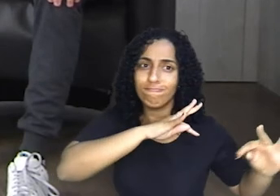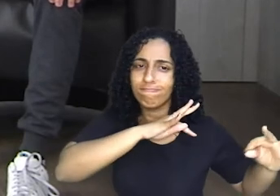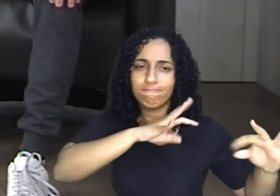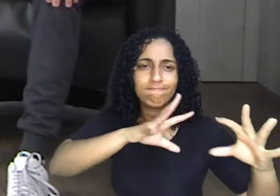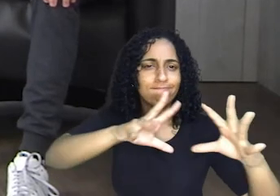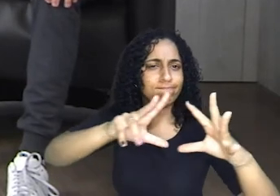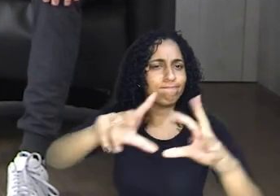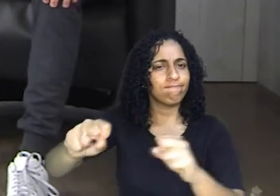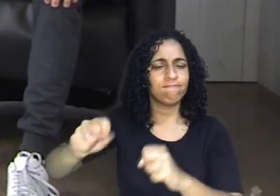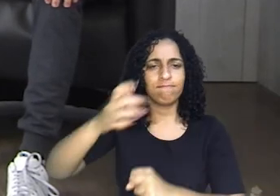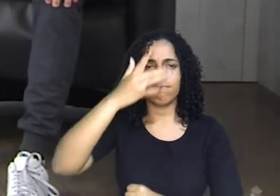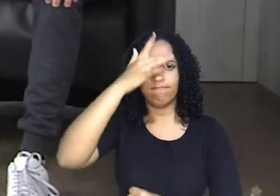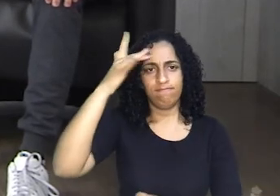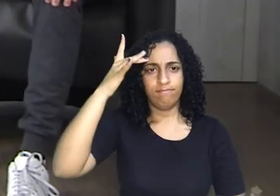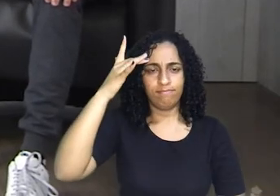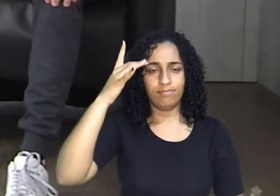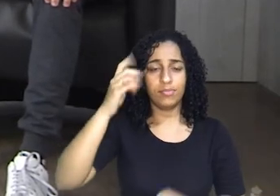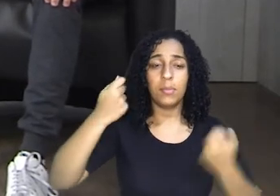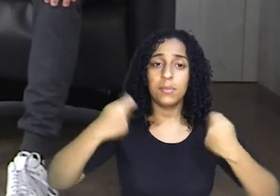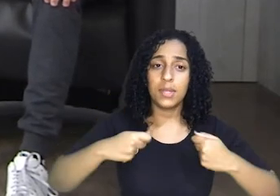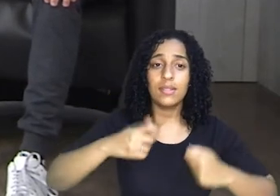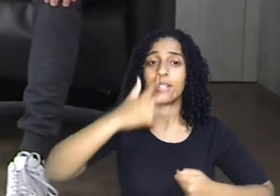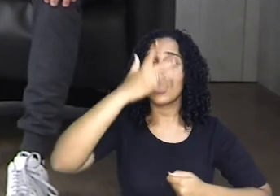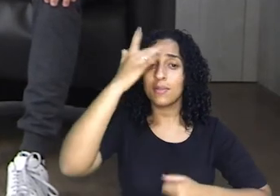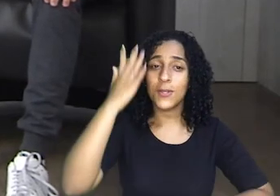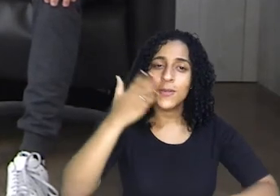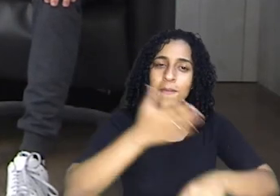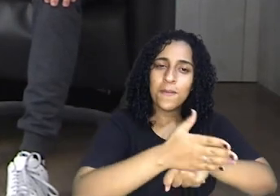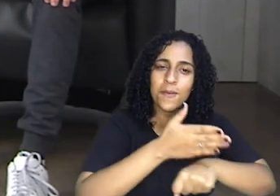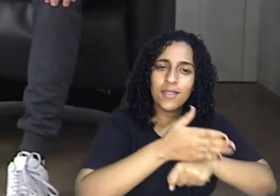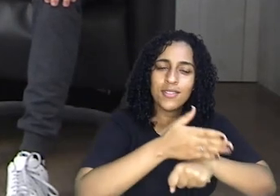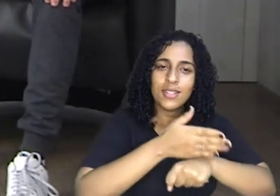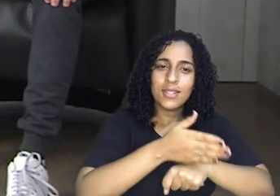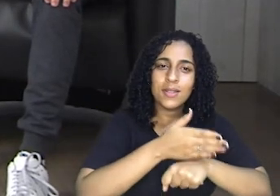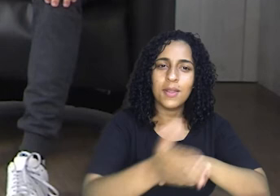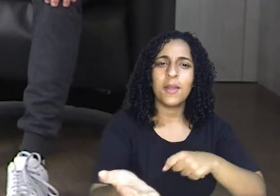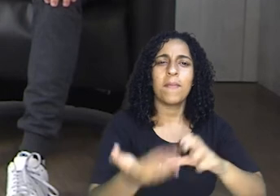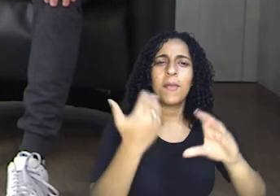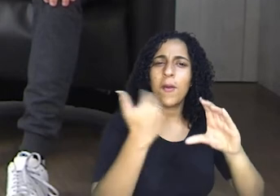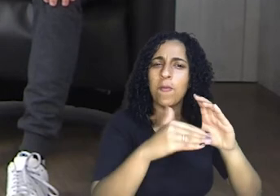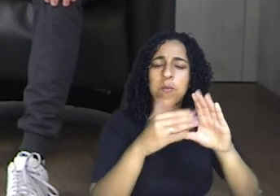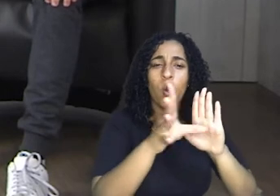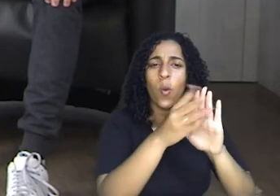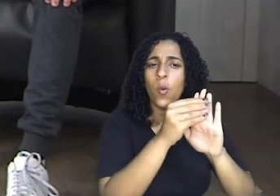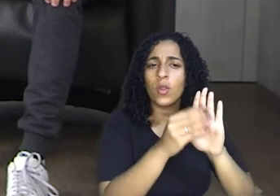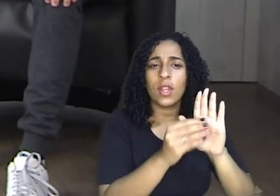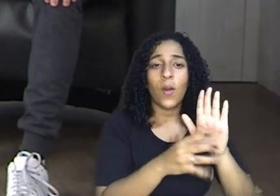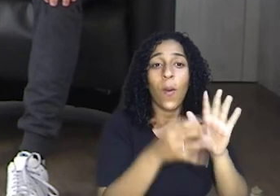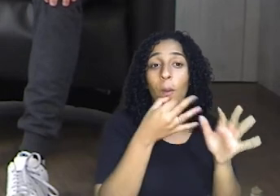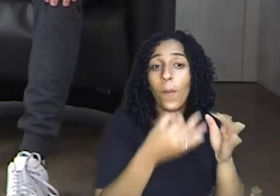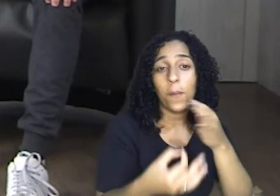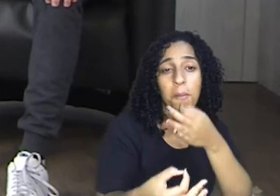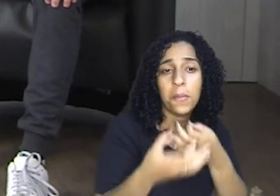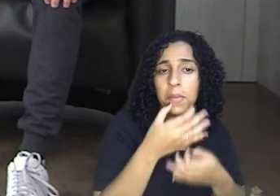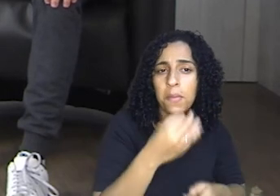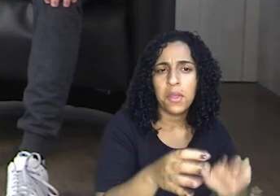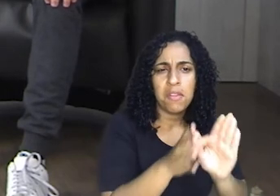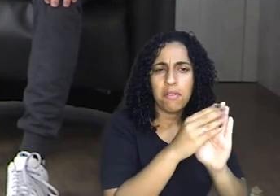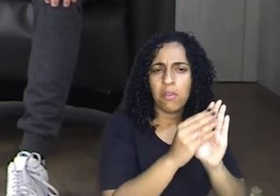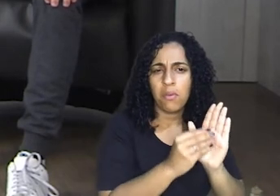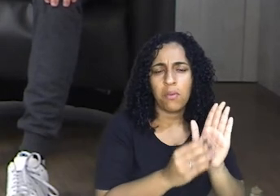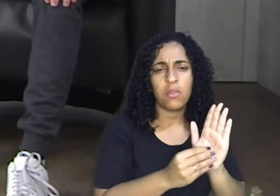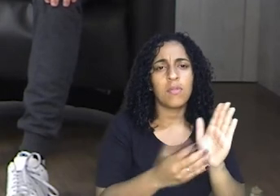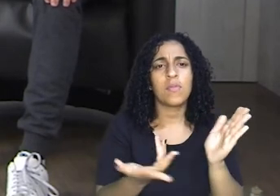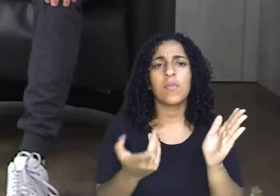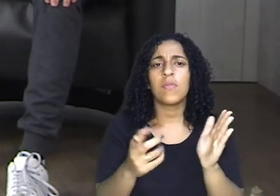todos nós né E aí a gente precisa que as pessoas entrem participem participa enviando o conteúdo sugestão de